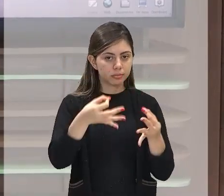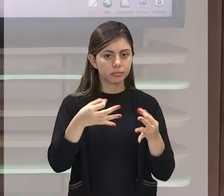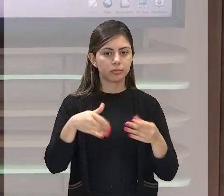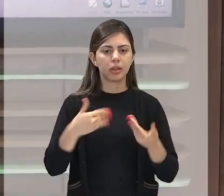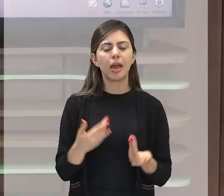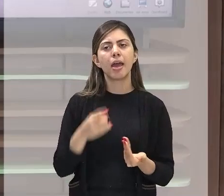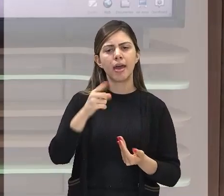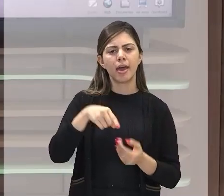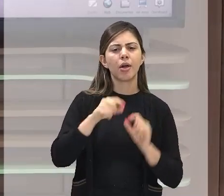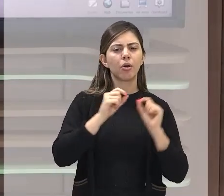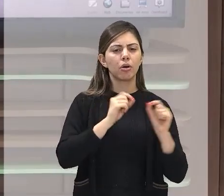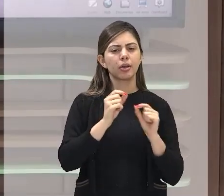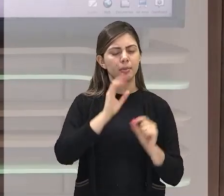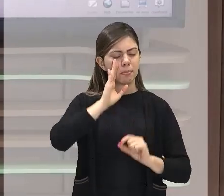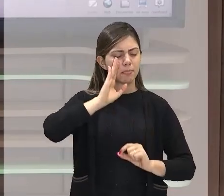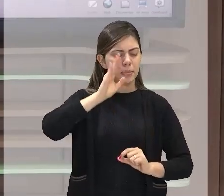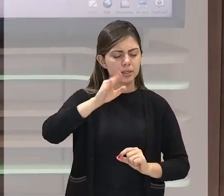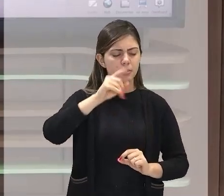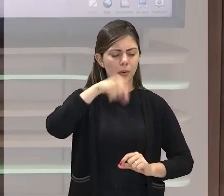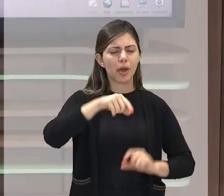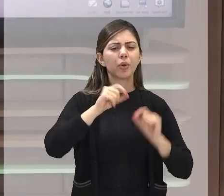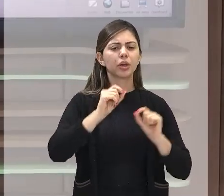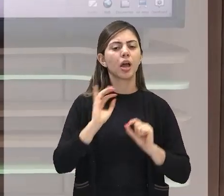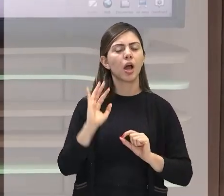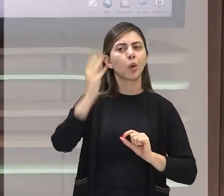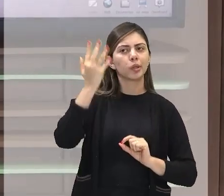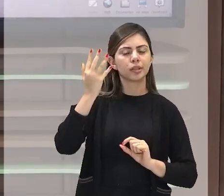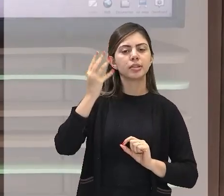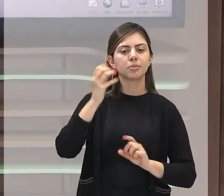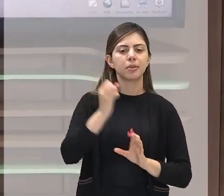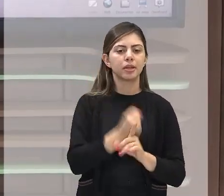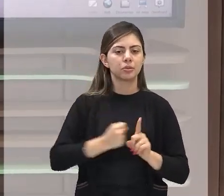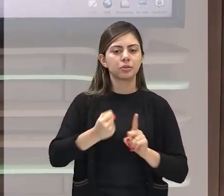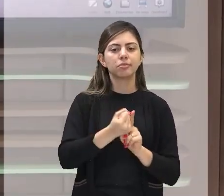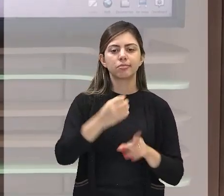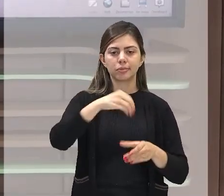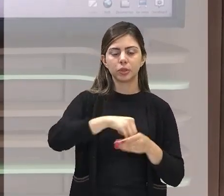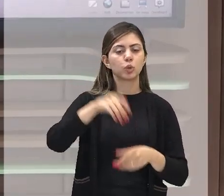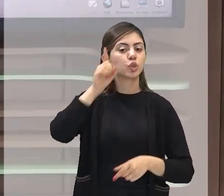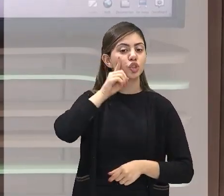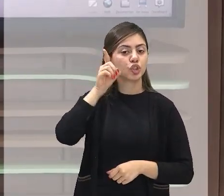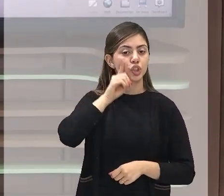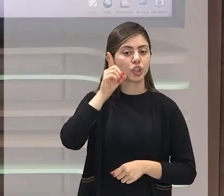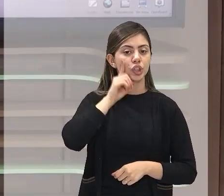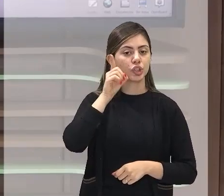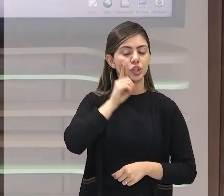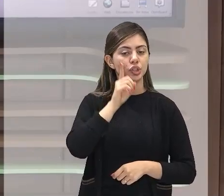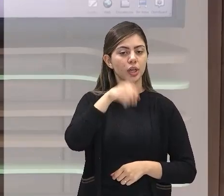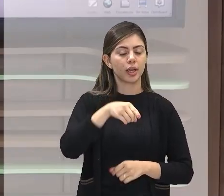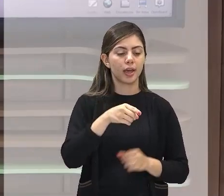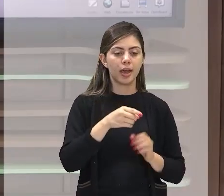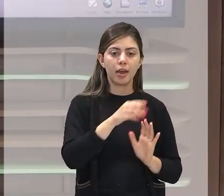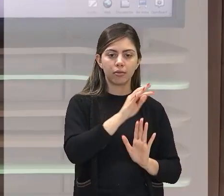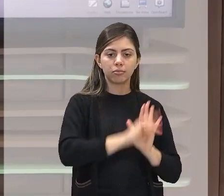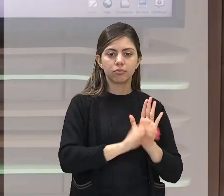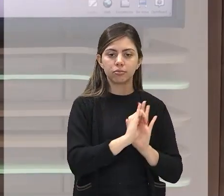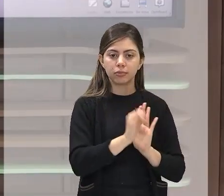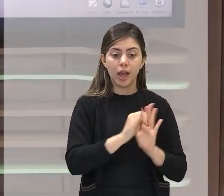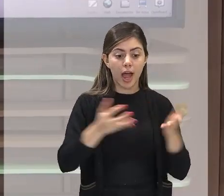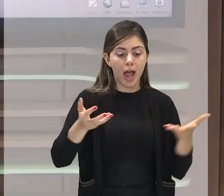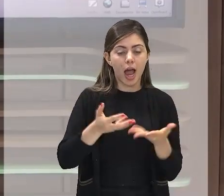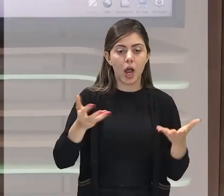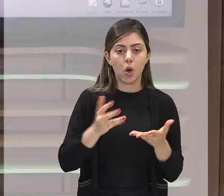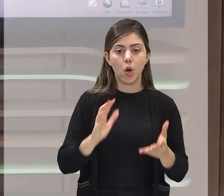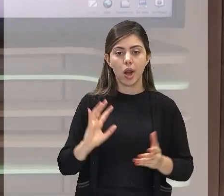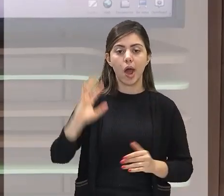uma característica fundamental. Relata acontecimentos, fatos do cotidiano, fatos que estão acontecendo